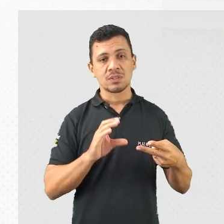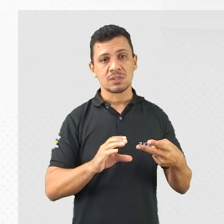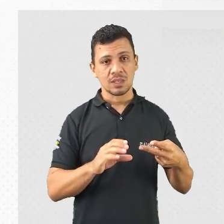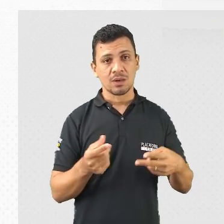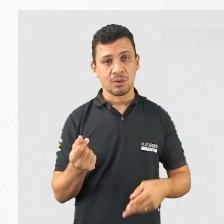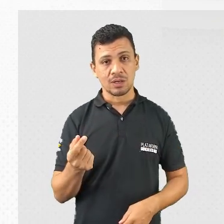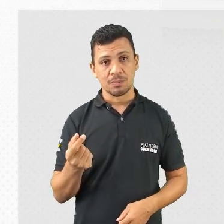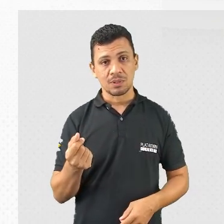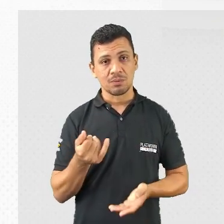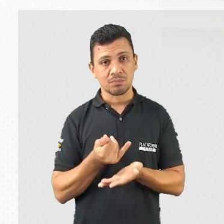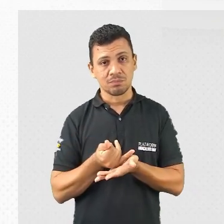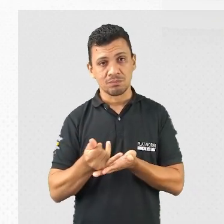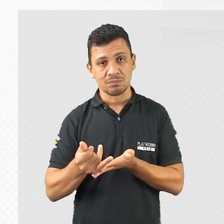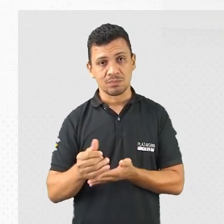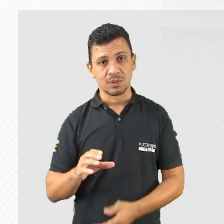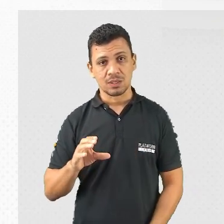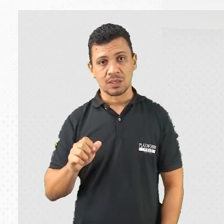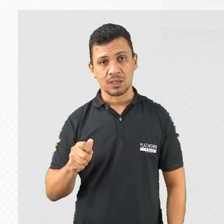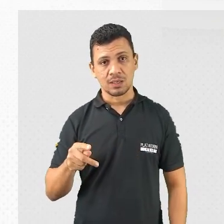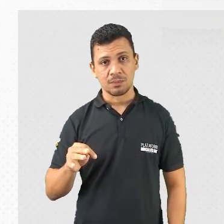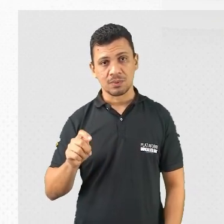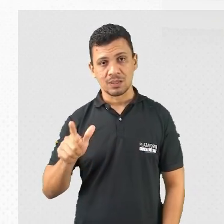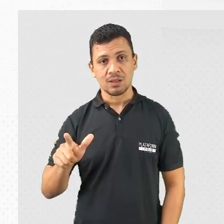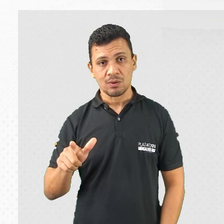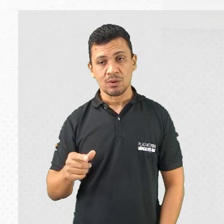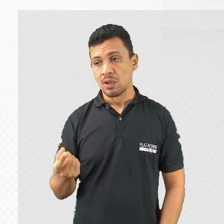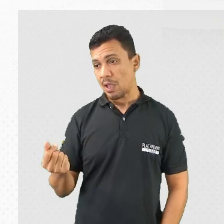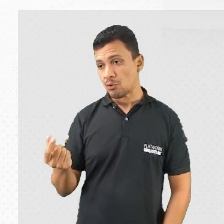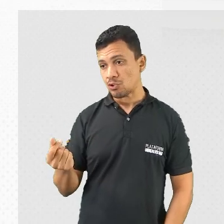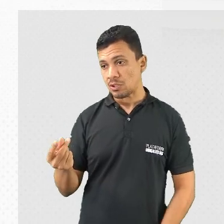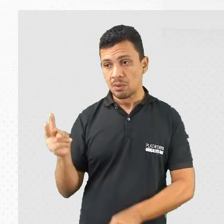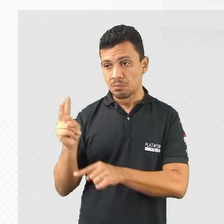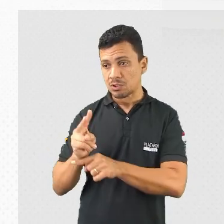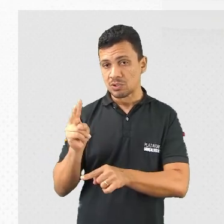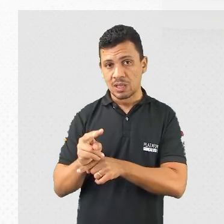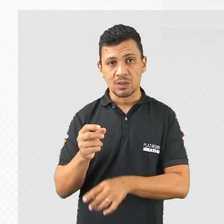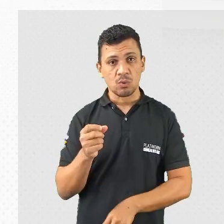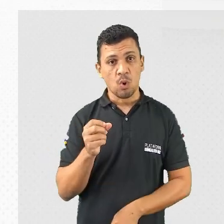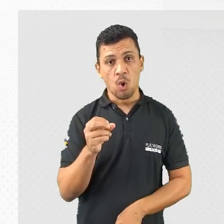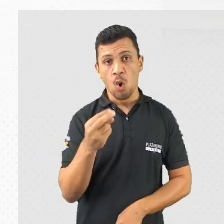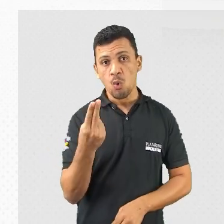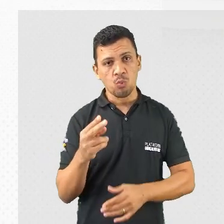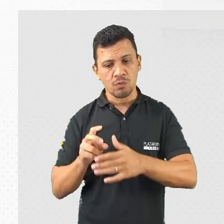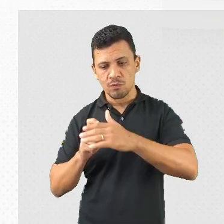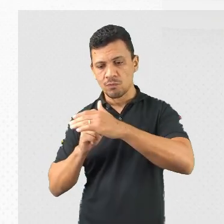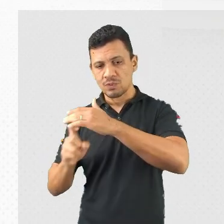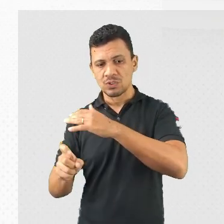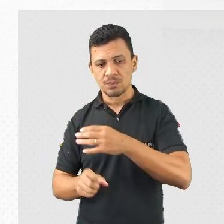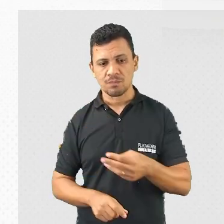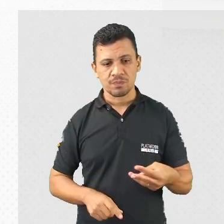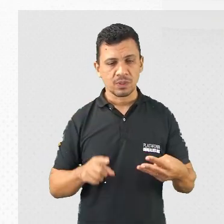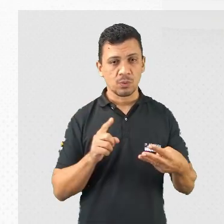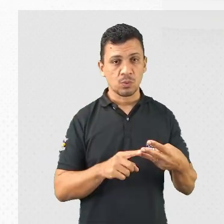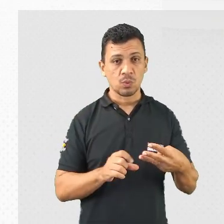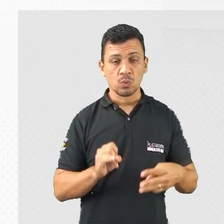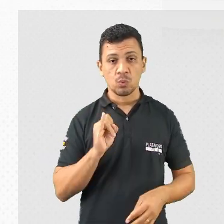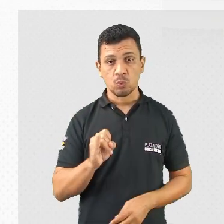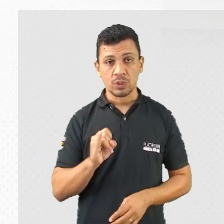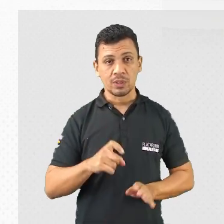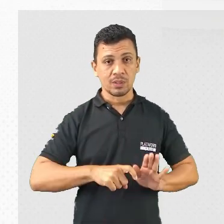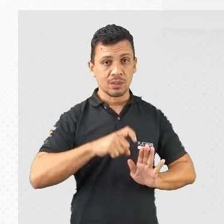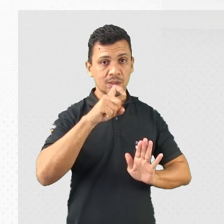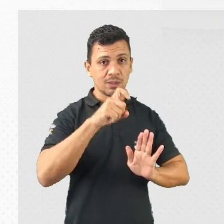capital inicial, que é o valor que você pediu emprestado ou que você investiu, né? O I nós chamamos de taxa de juros, é